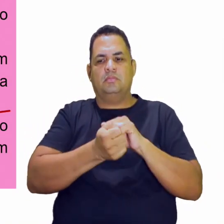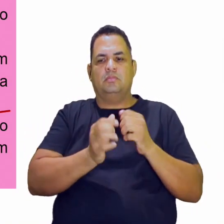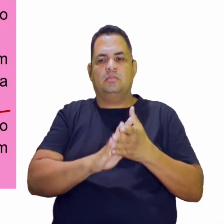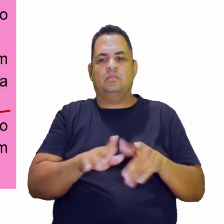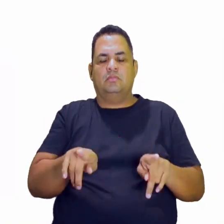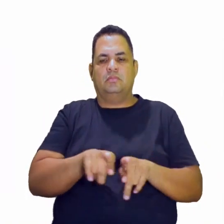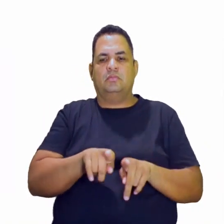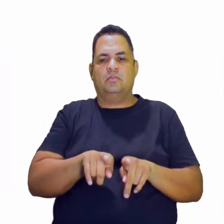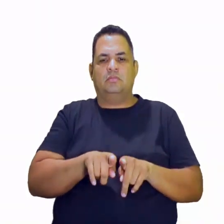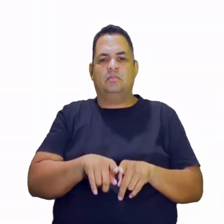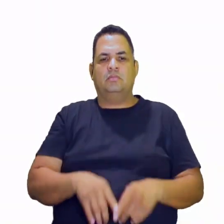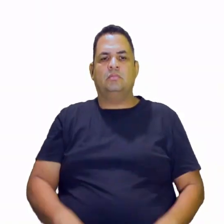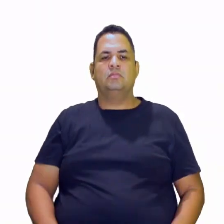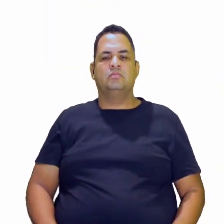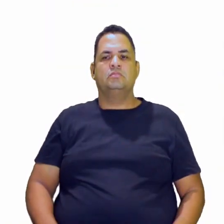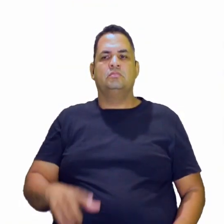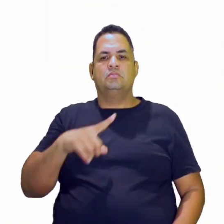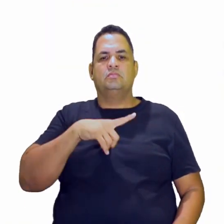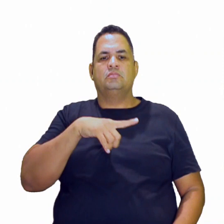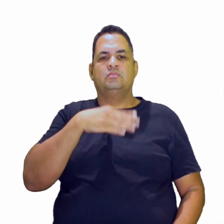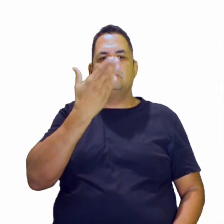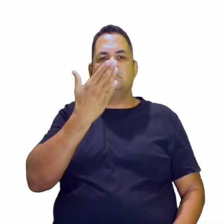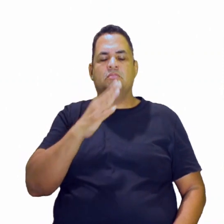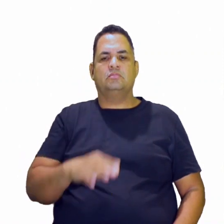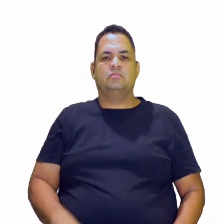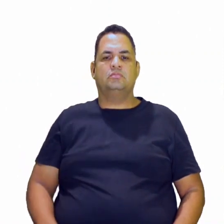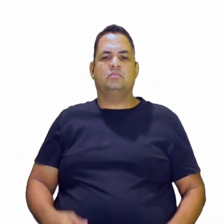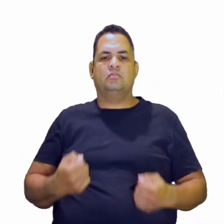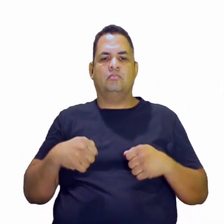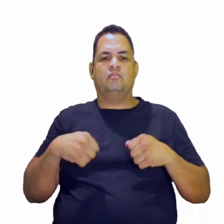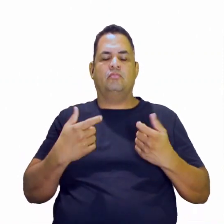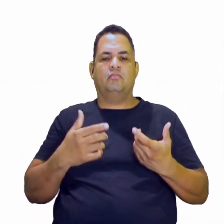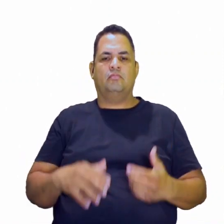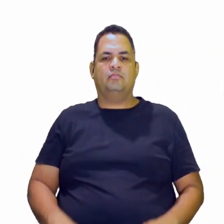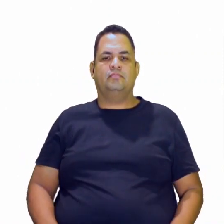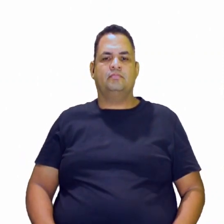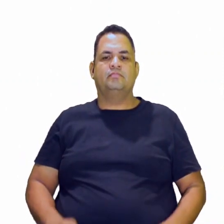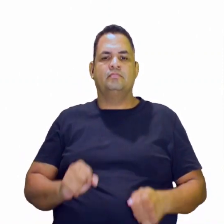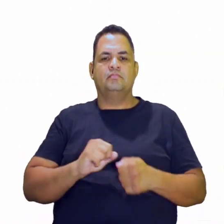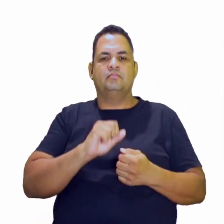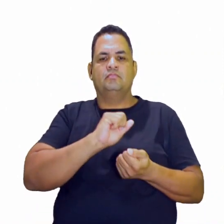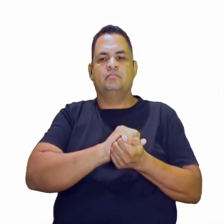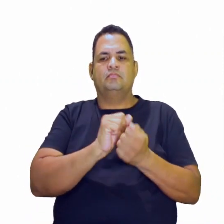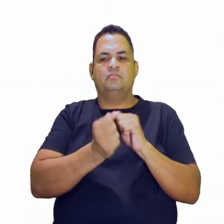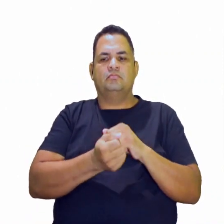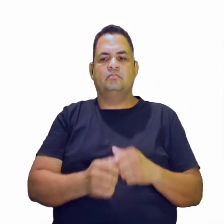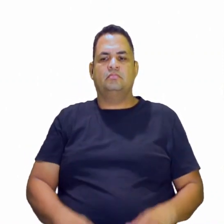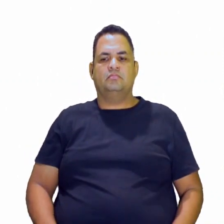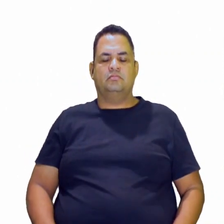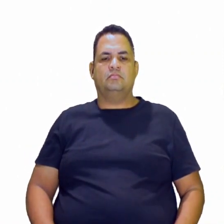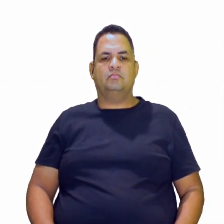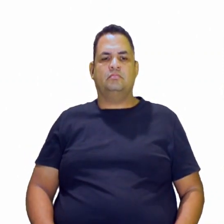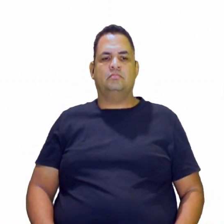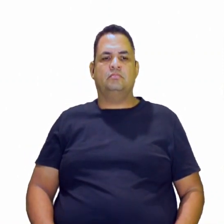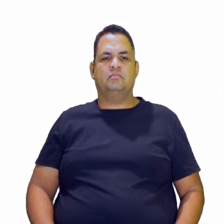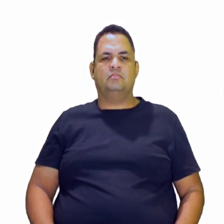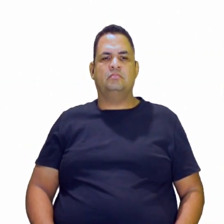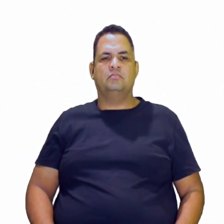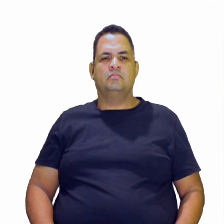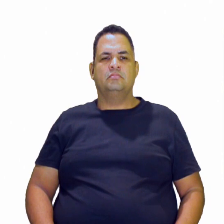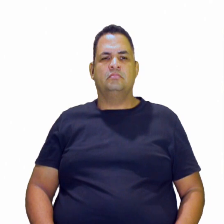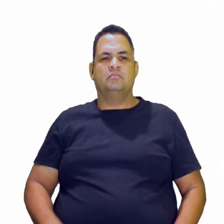também, sempre aqui nós temos como base uma atividade, mas vocês podem fazer adaptação. E o material